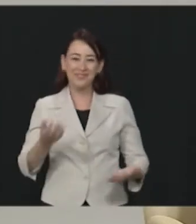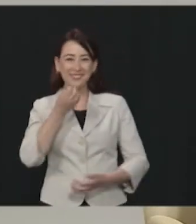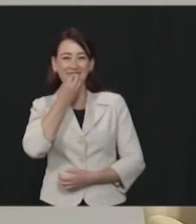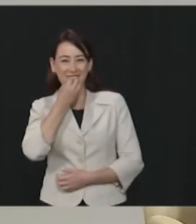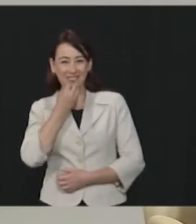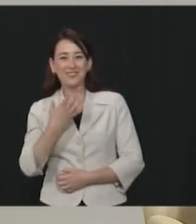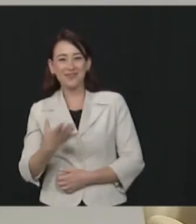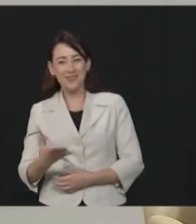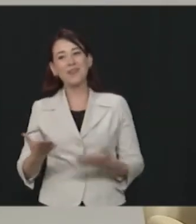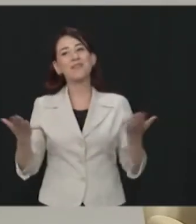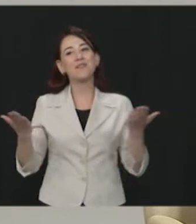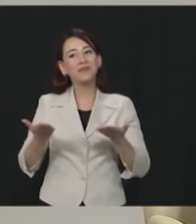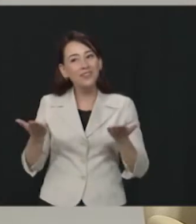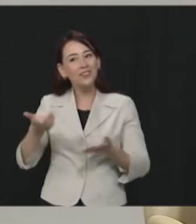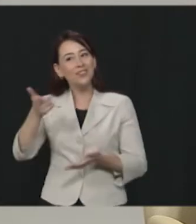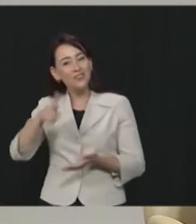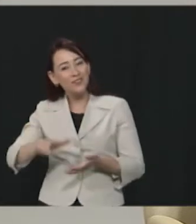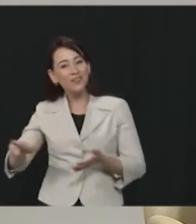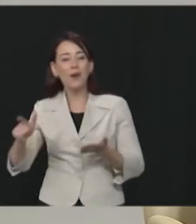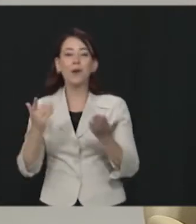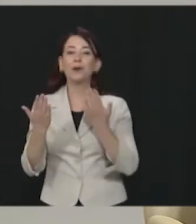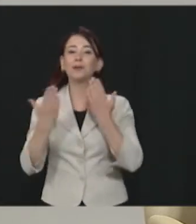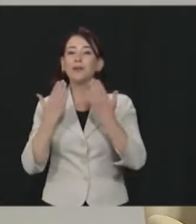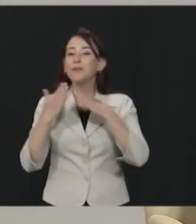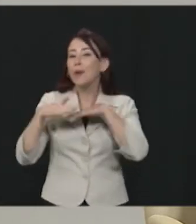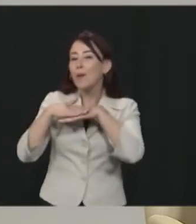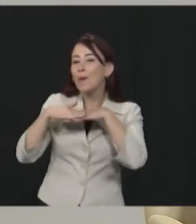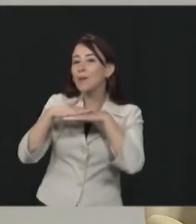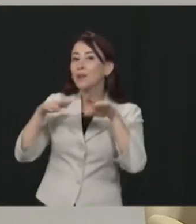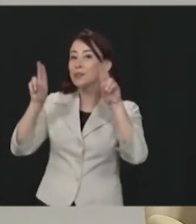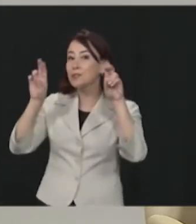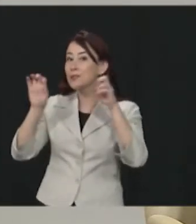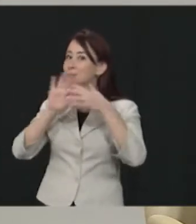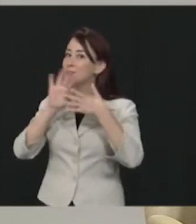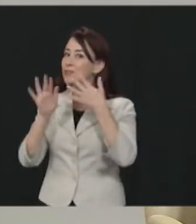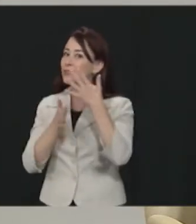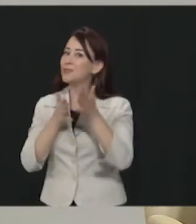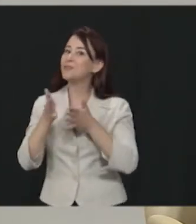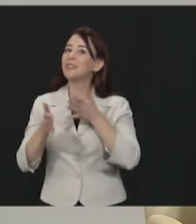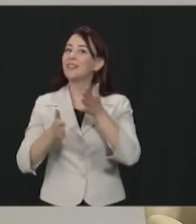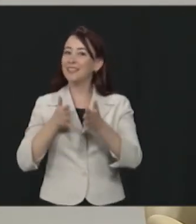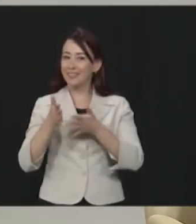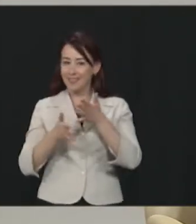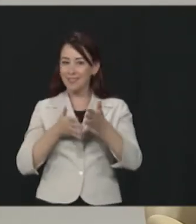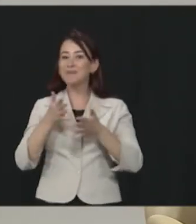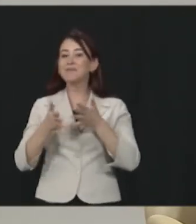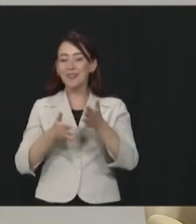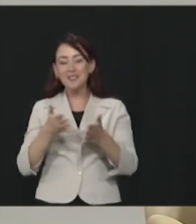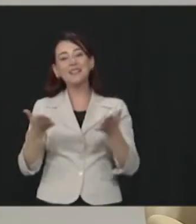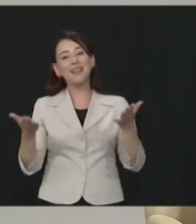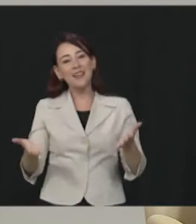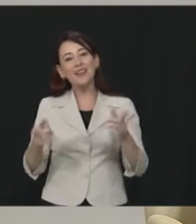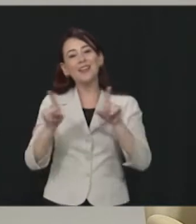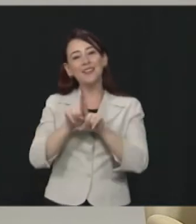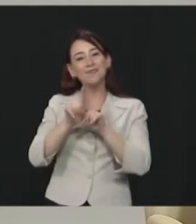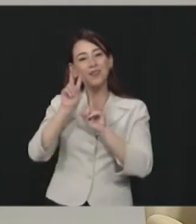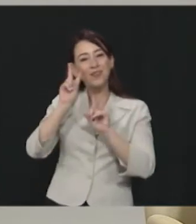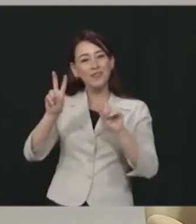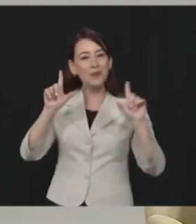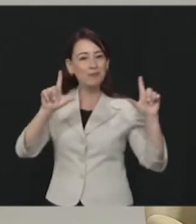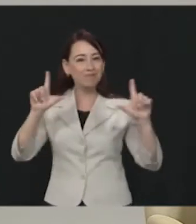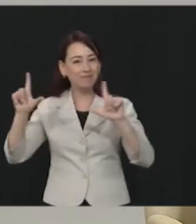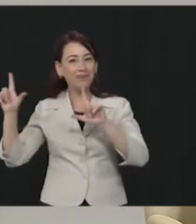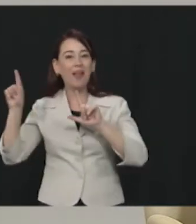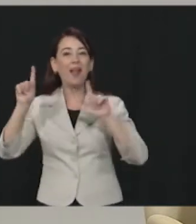Bacana! Estamos de volta conversando hoje sobre Libras, a língua dos sinais, e a gente acabou de ver uma das